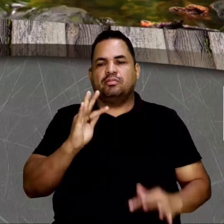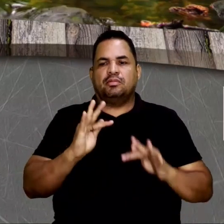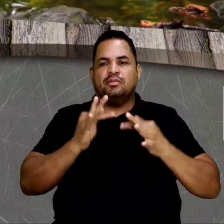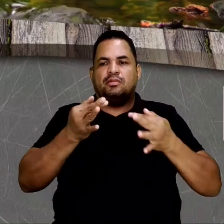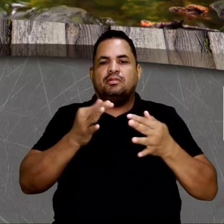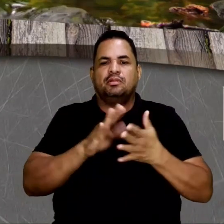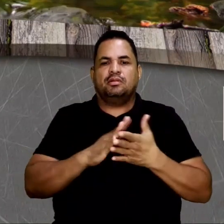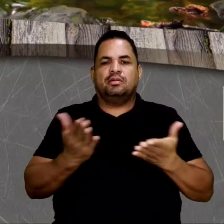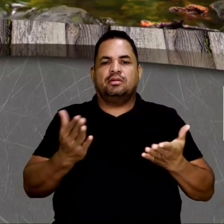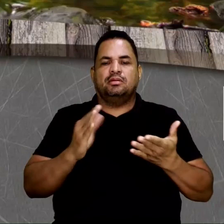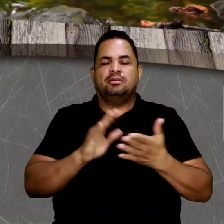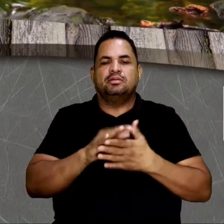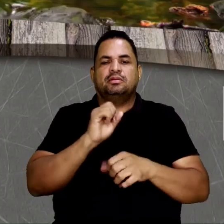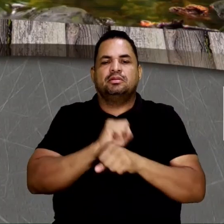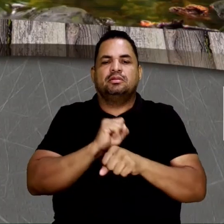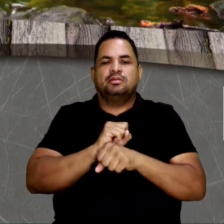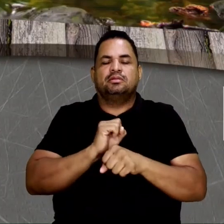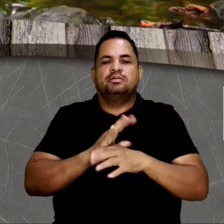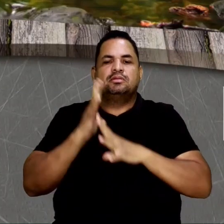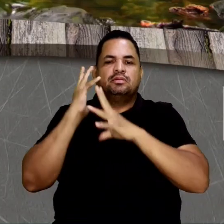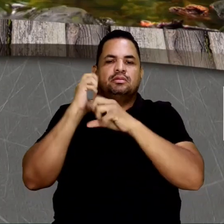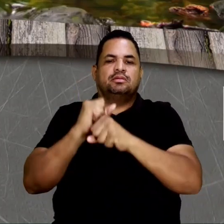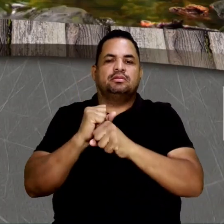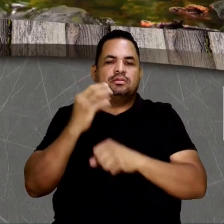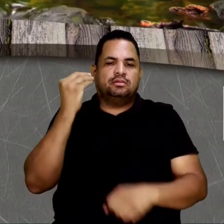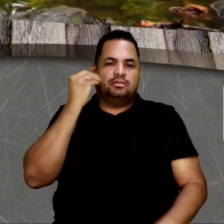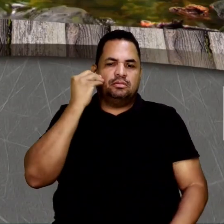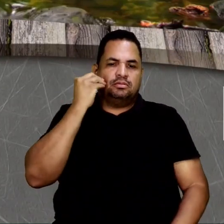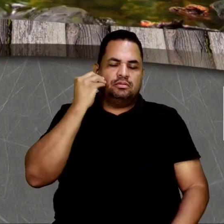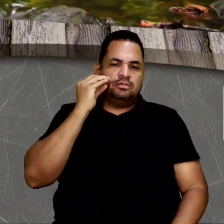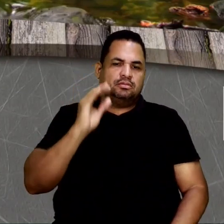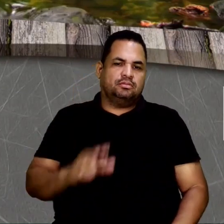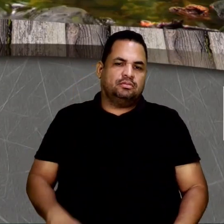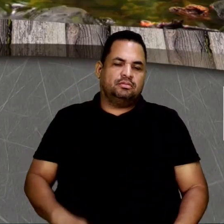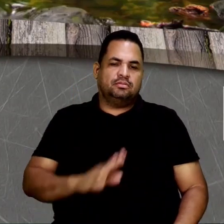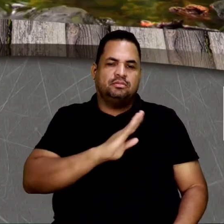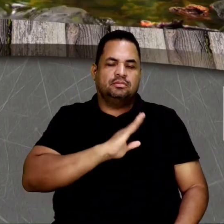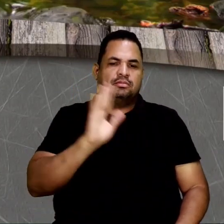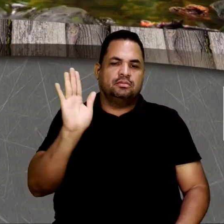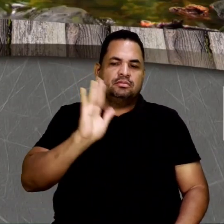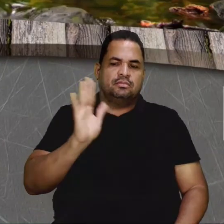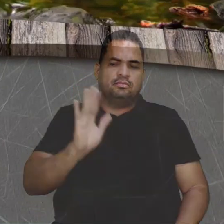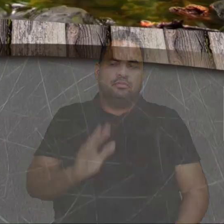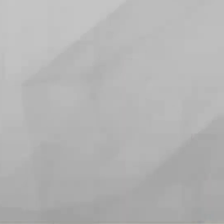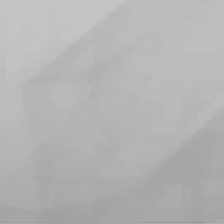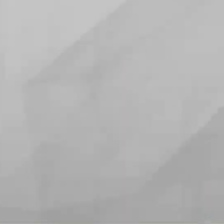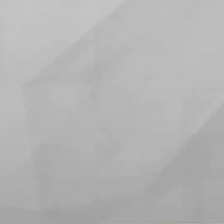aqui, a gente te aguarda para nossa revisão. Beijo no coração, tchau, tchau!